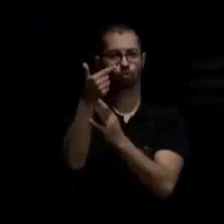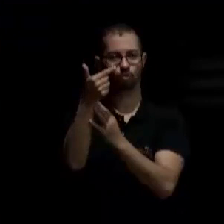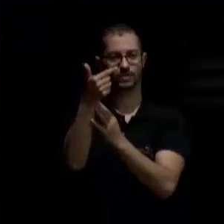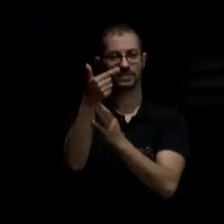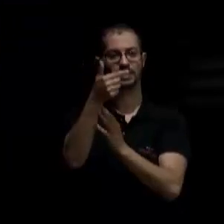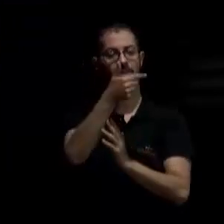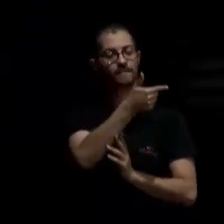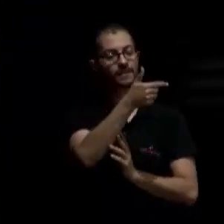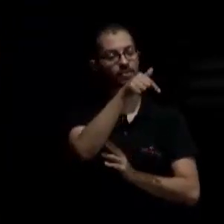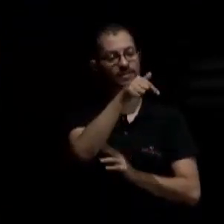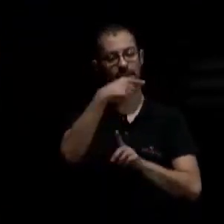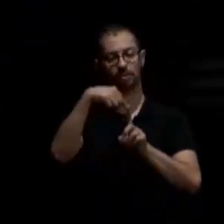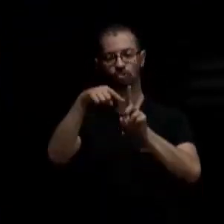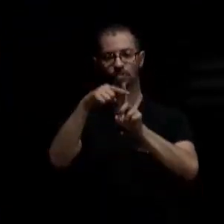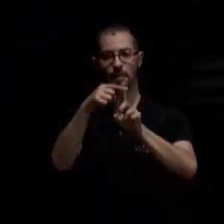27 com 12,